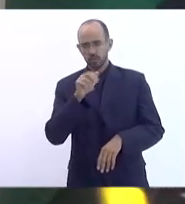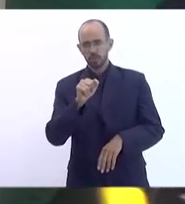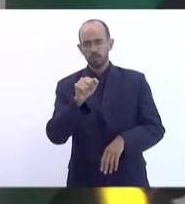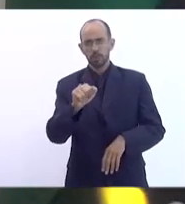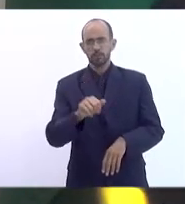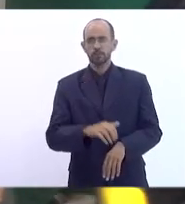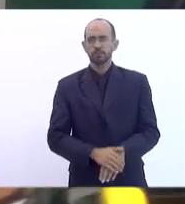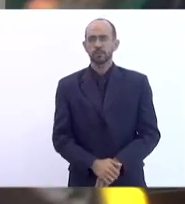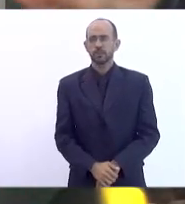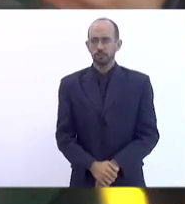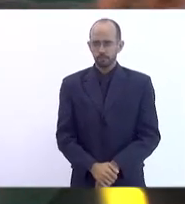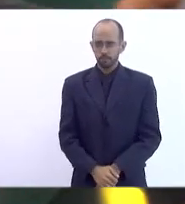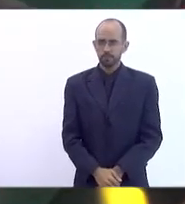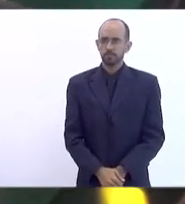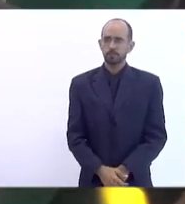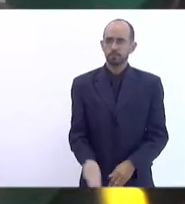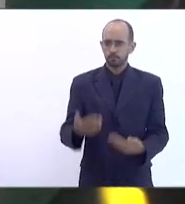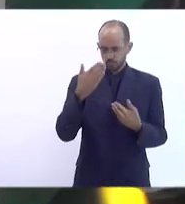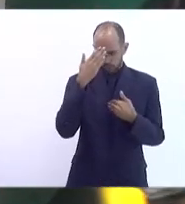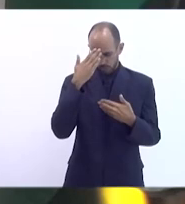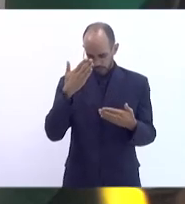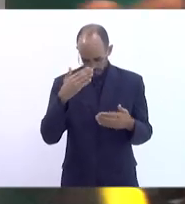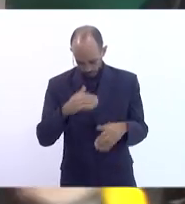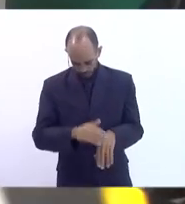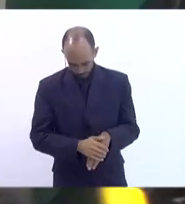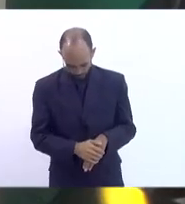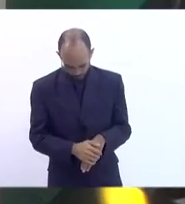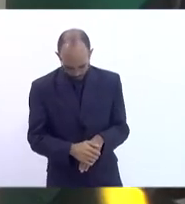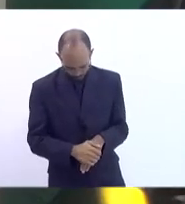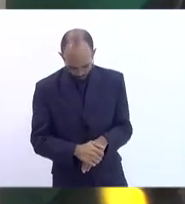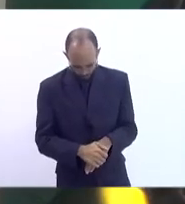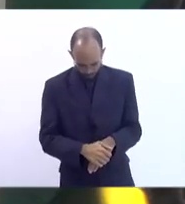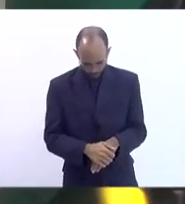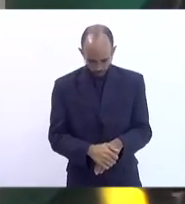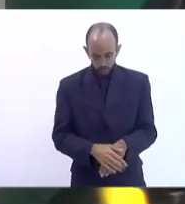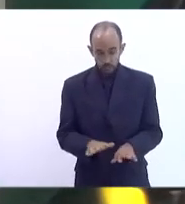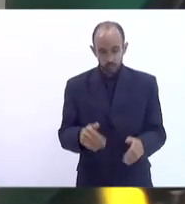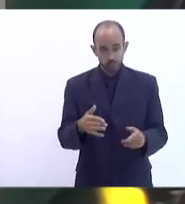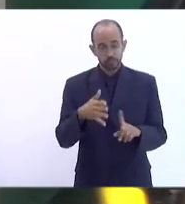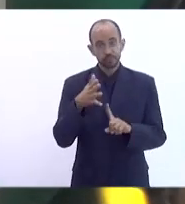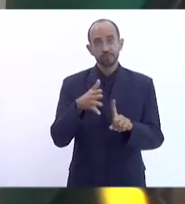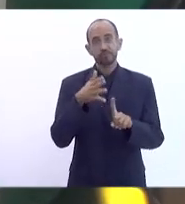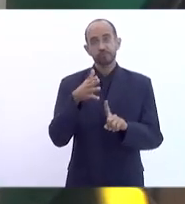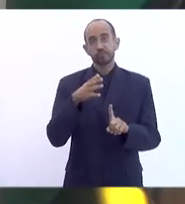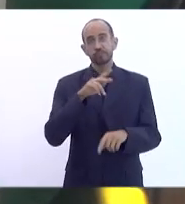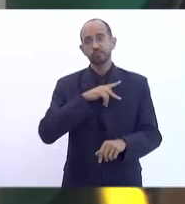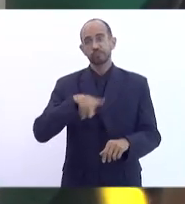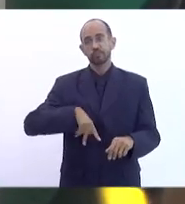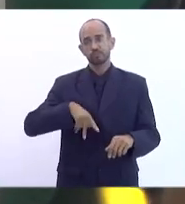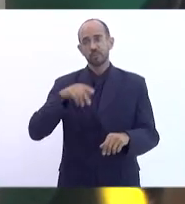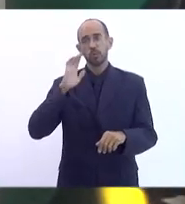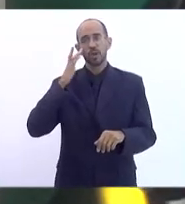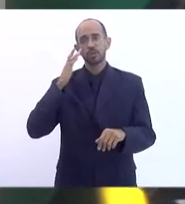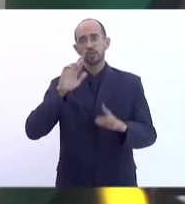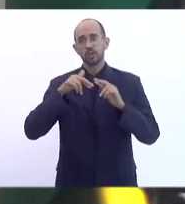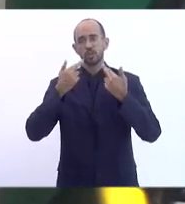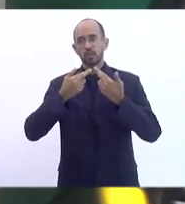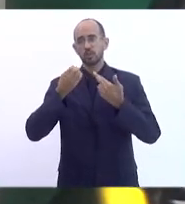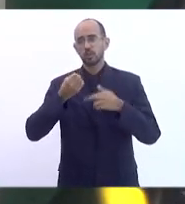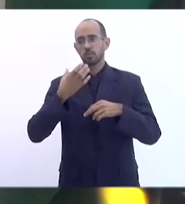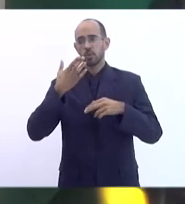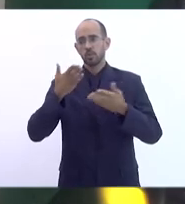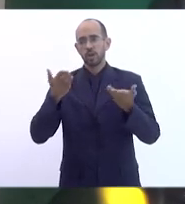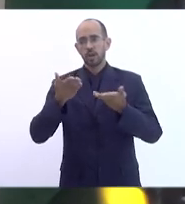Presidente Então acho que obrigado eu te dar a fala do presidente Siciliano acho que a reunião foi muito produtivo